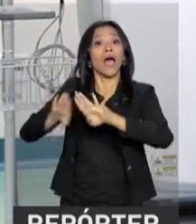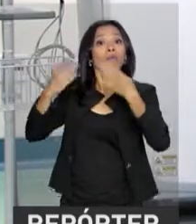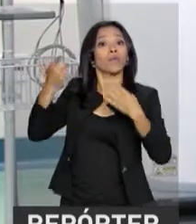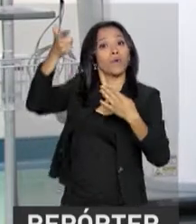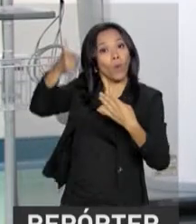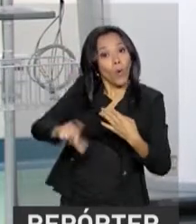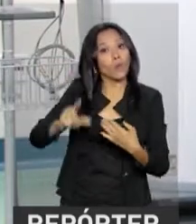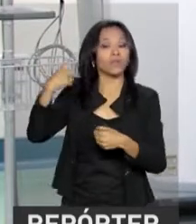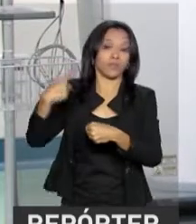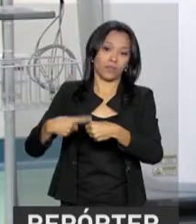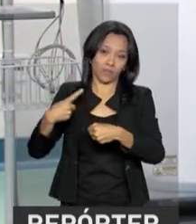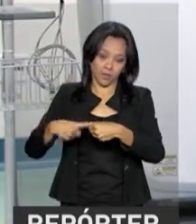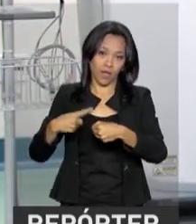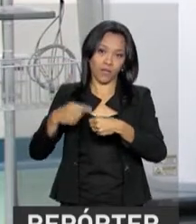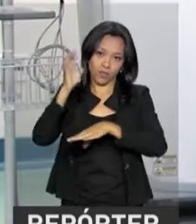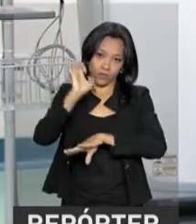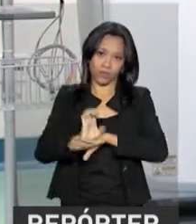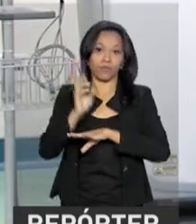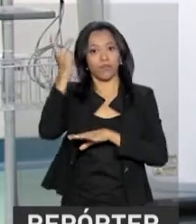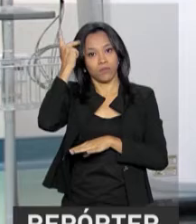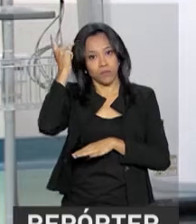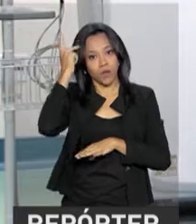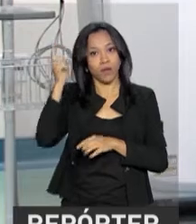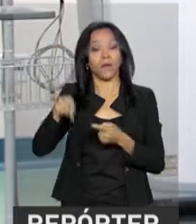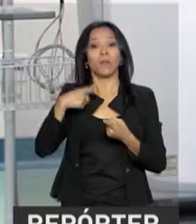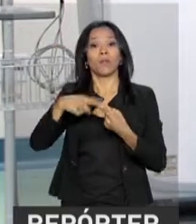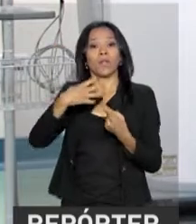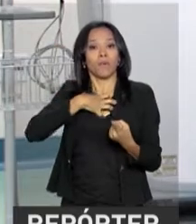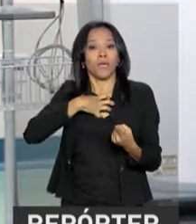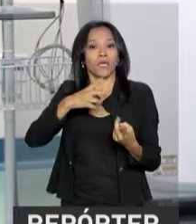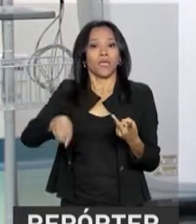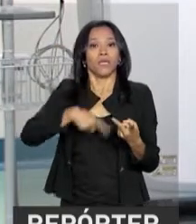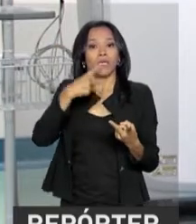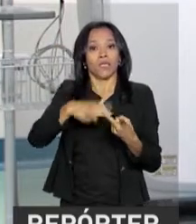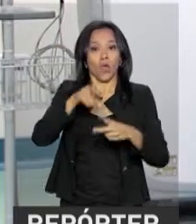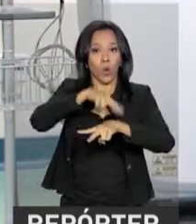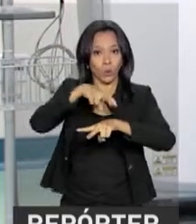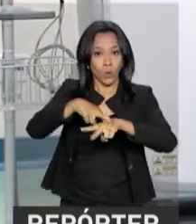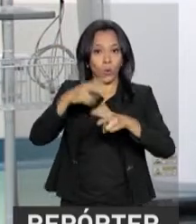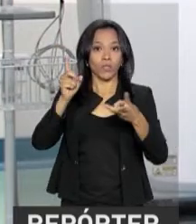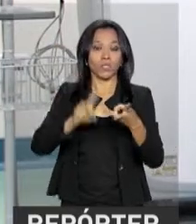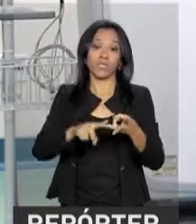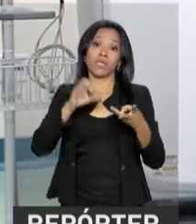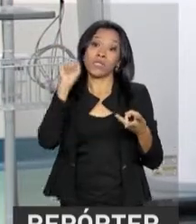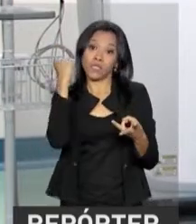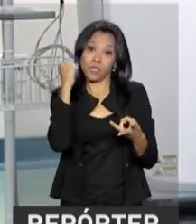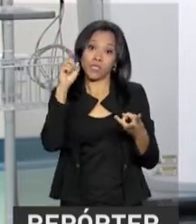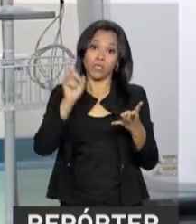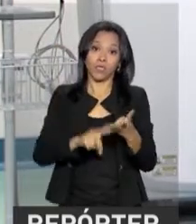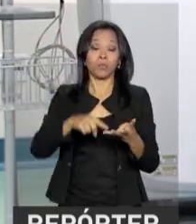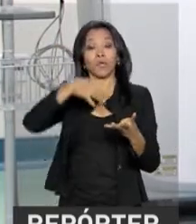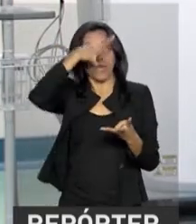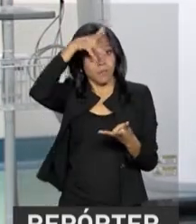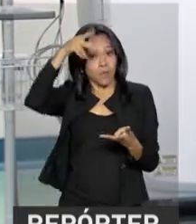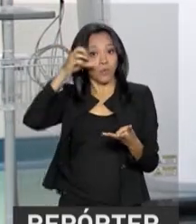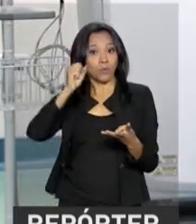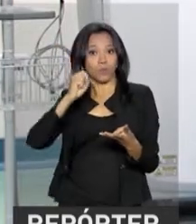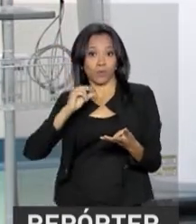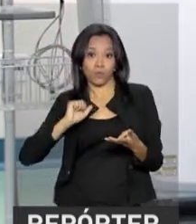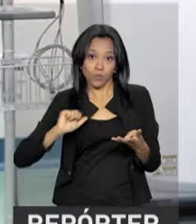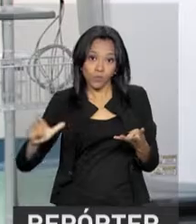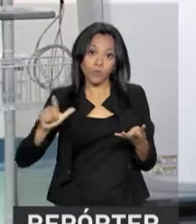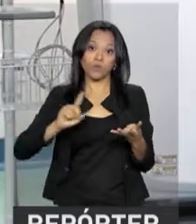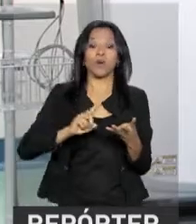outras cidades do estado de são paulo na bahia em rondônia no sergipe e no mato grosso do sul há